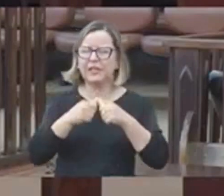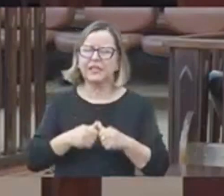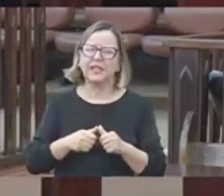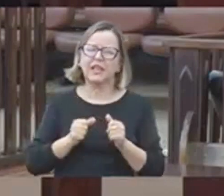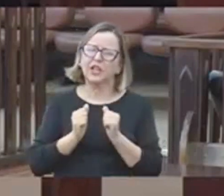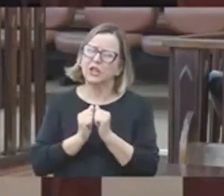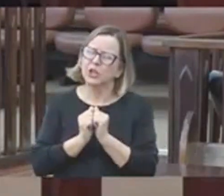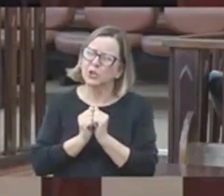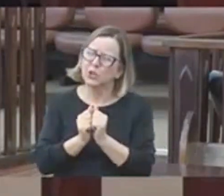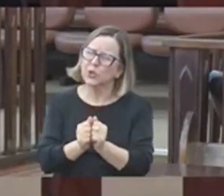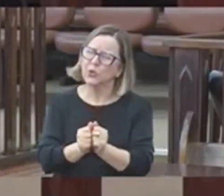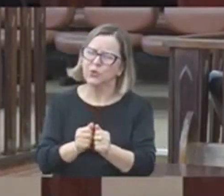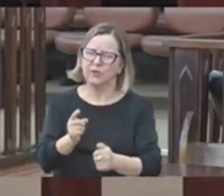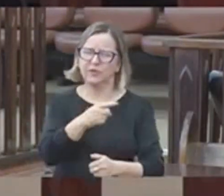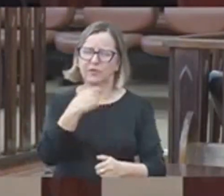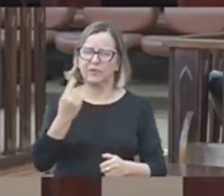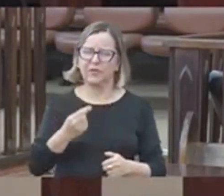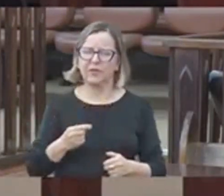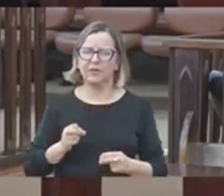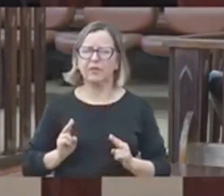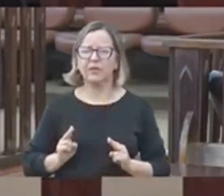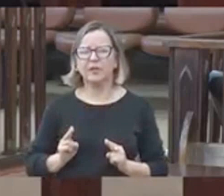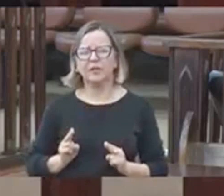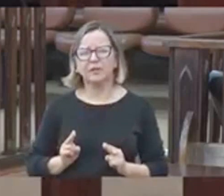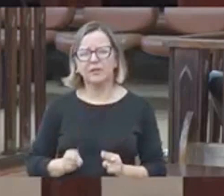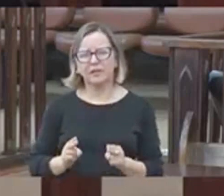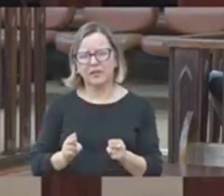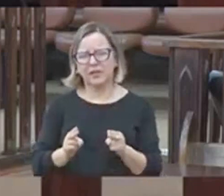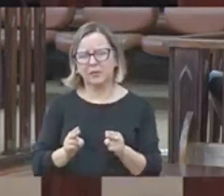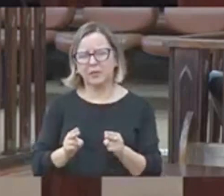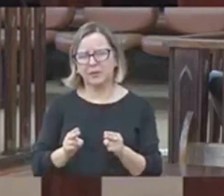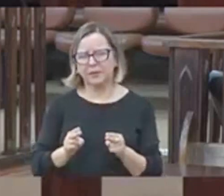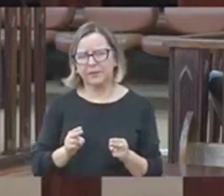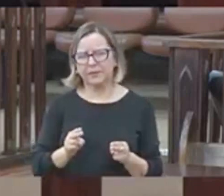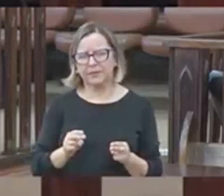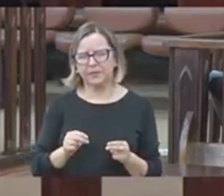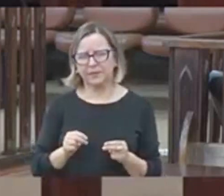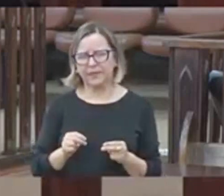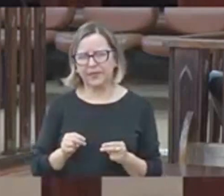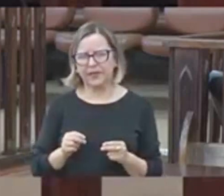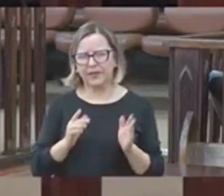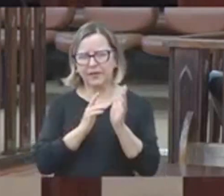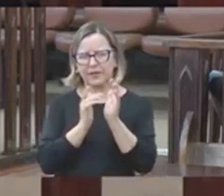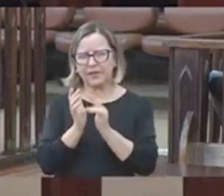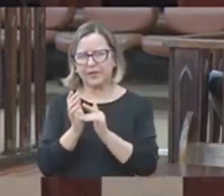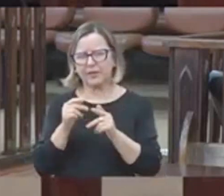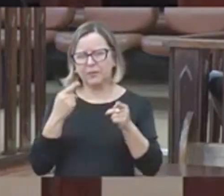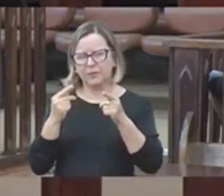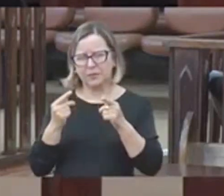Filho Jesus Cristo, Ele mesmo disse que estaria conosco até a consumação dos séculos.